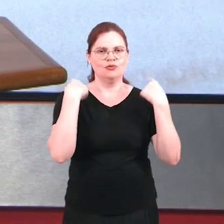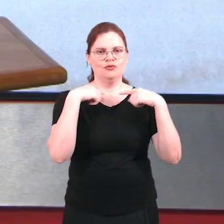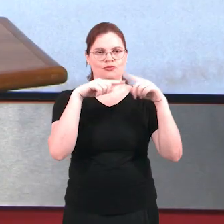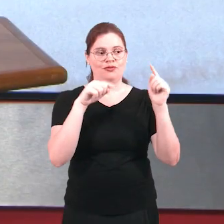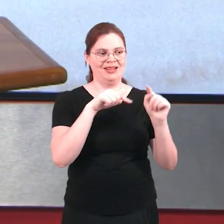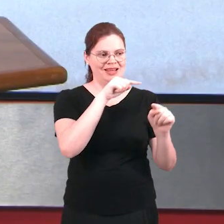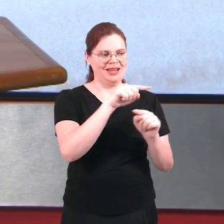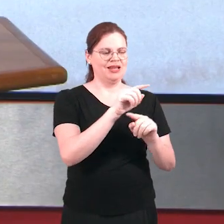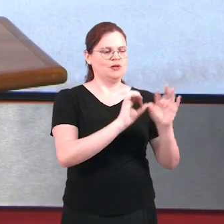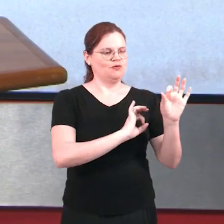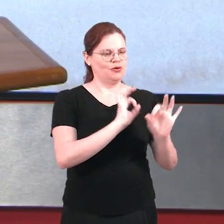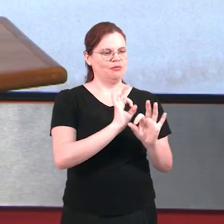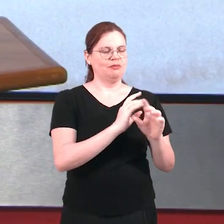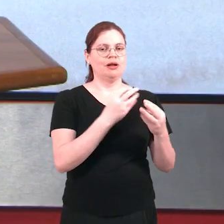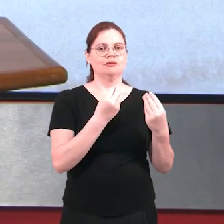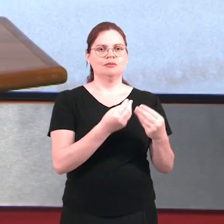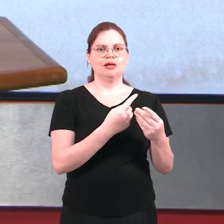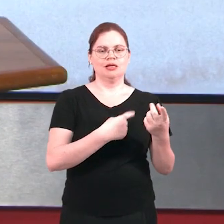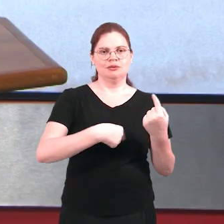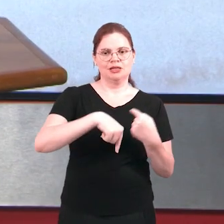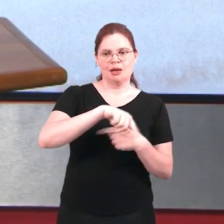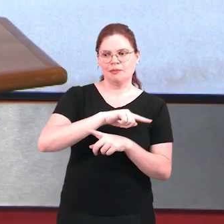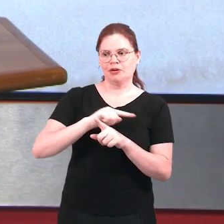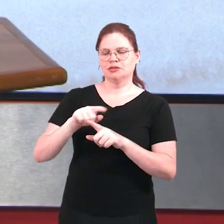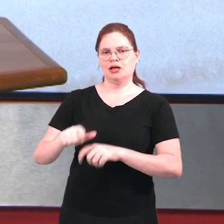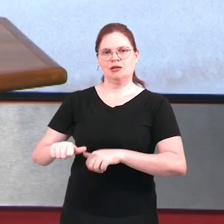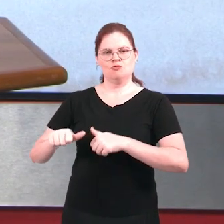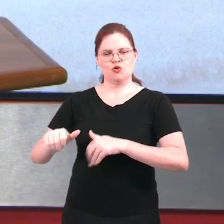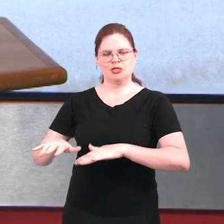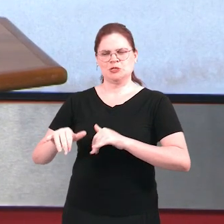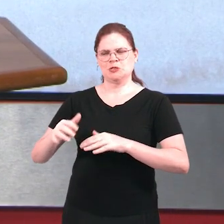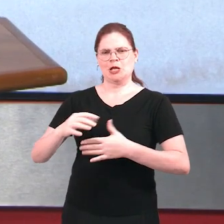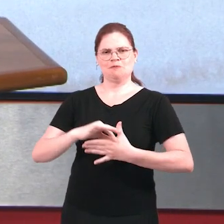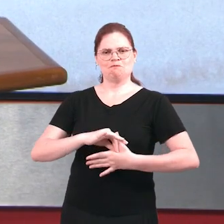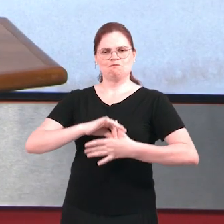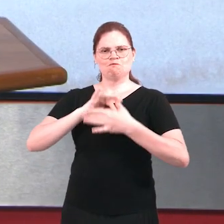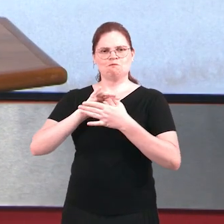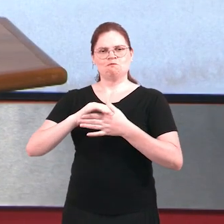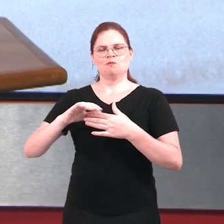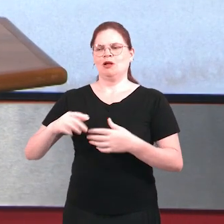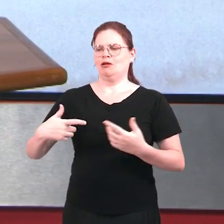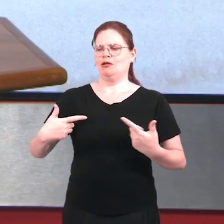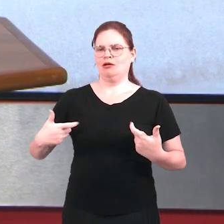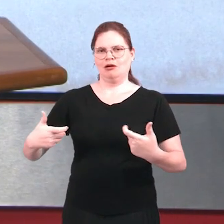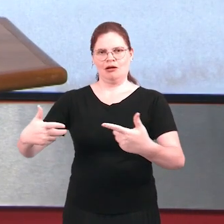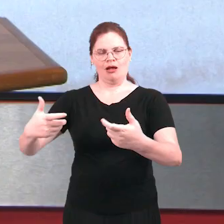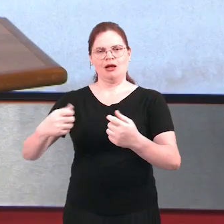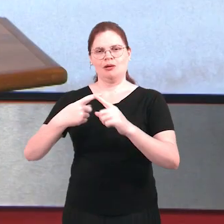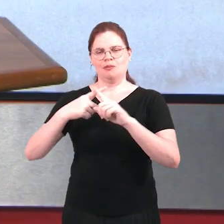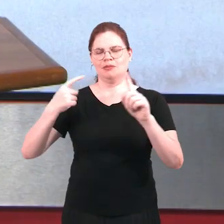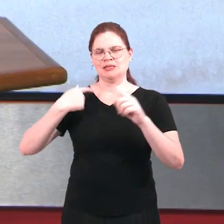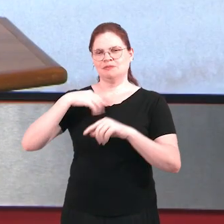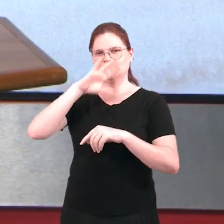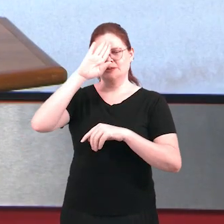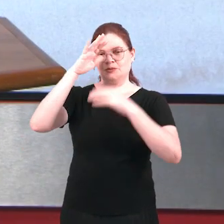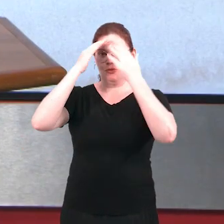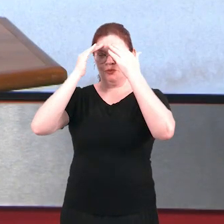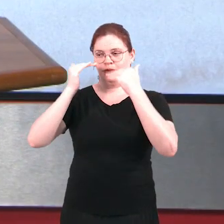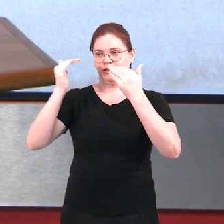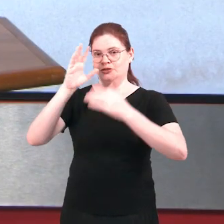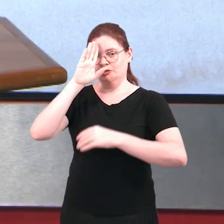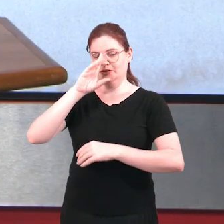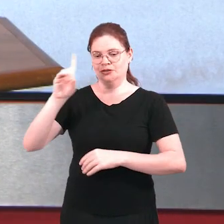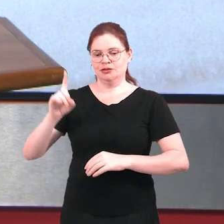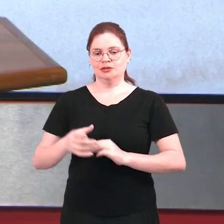um líder do povo de Israel, mas principalmente um líder obediente a Deus.